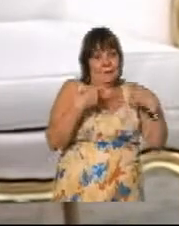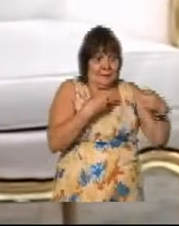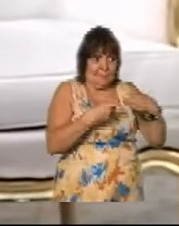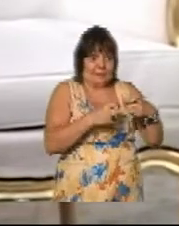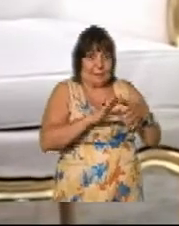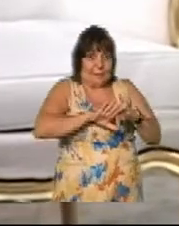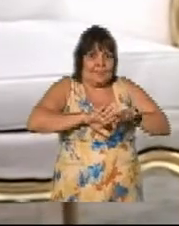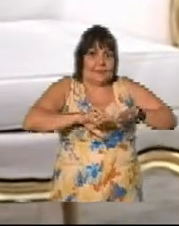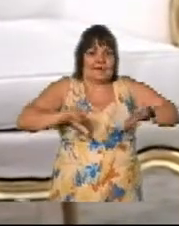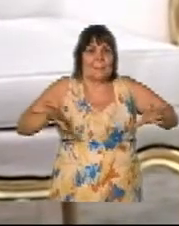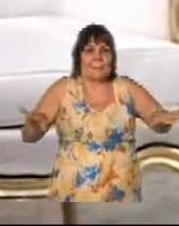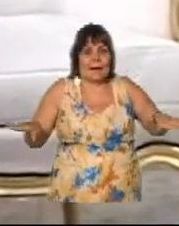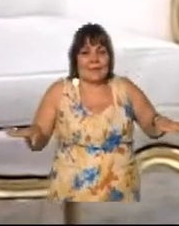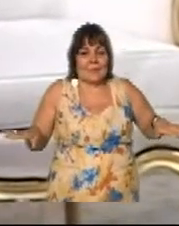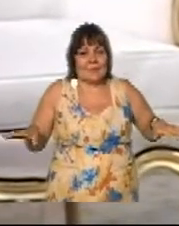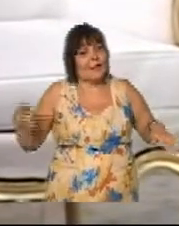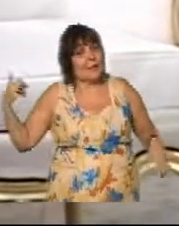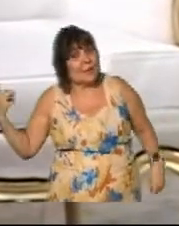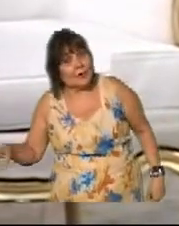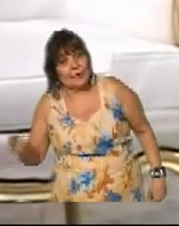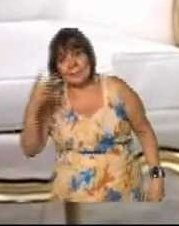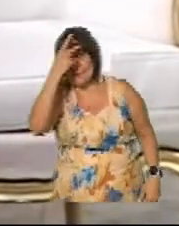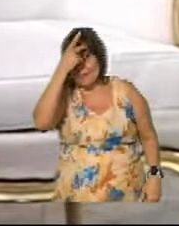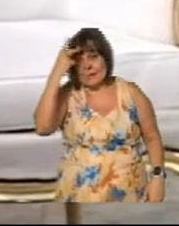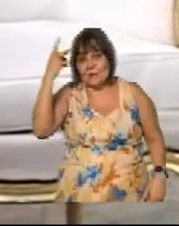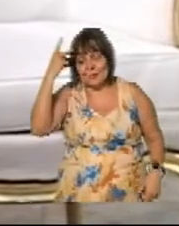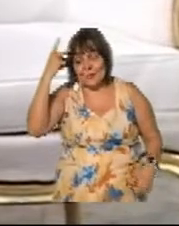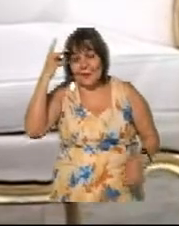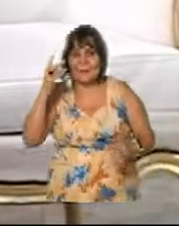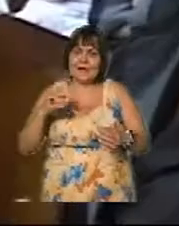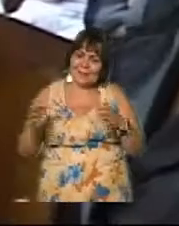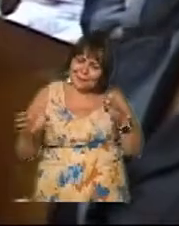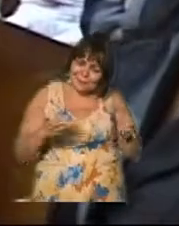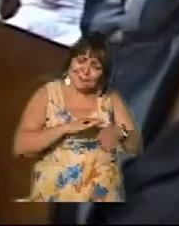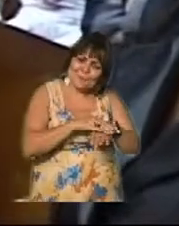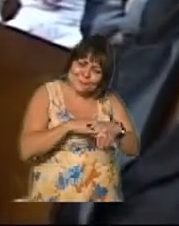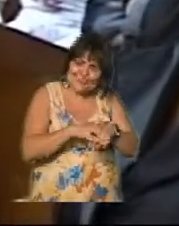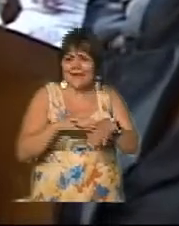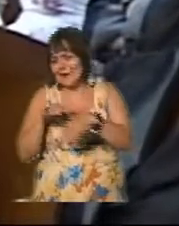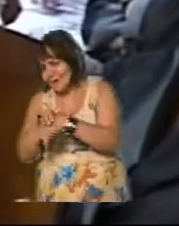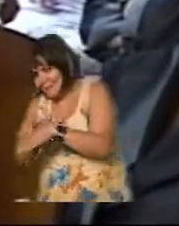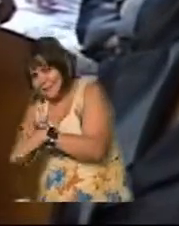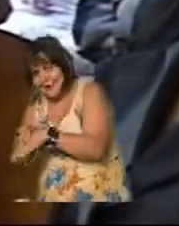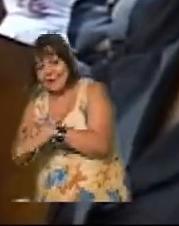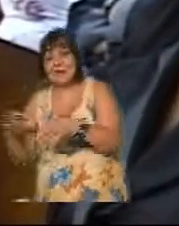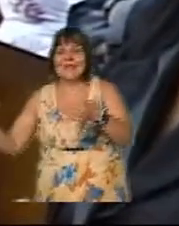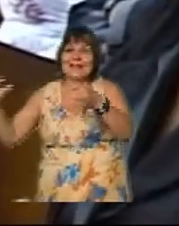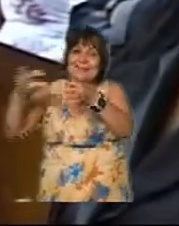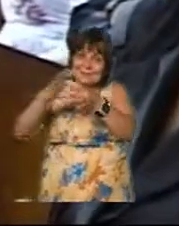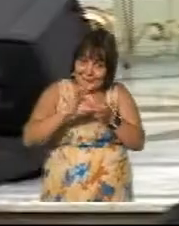separam. Depois tem uma intervenção de alguém, ora, não sei quem, eles voltam e se reconciliam.